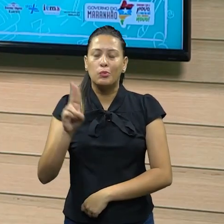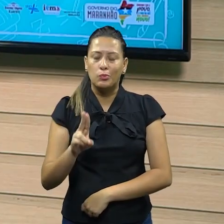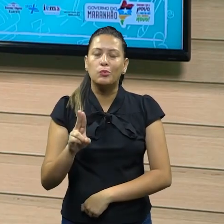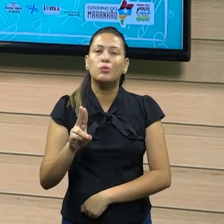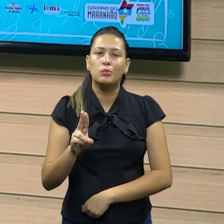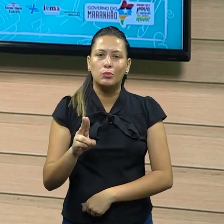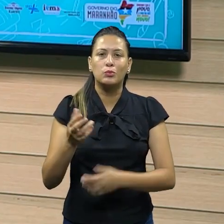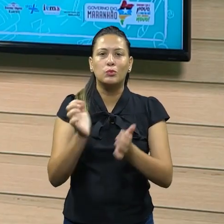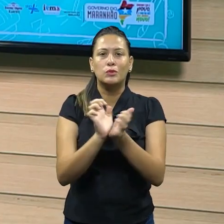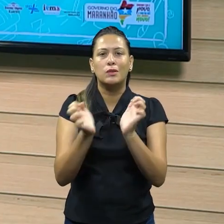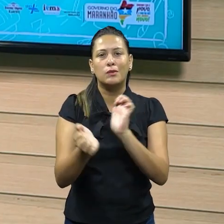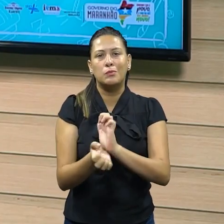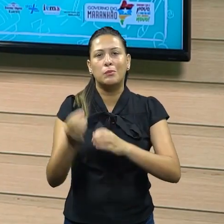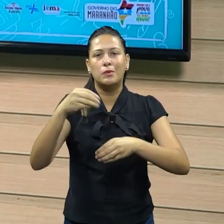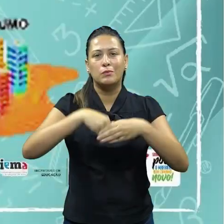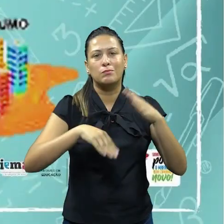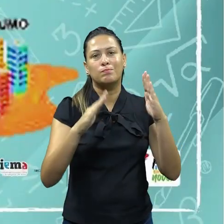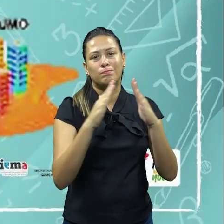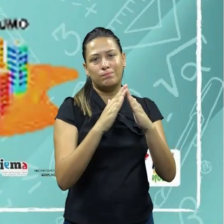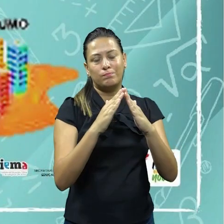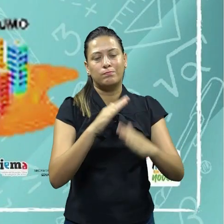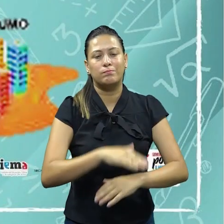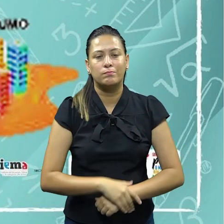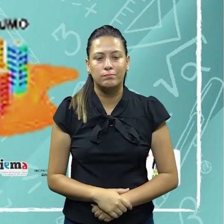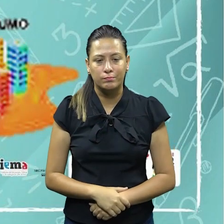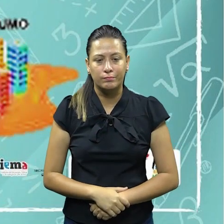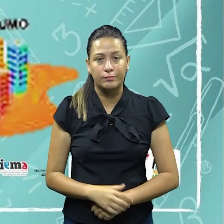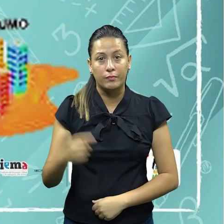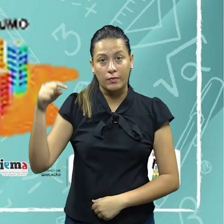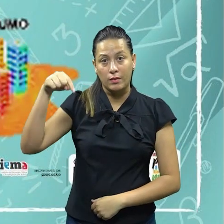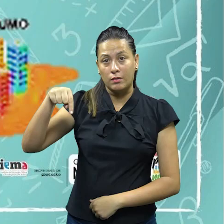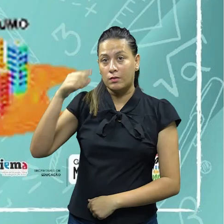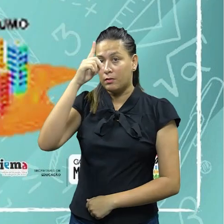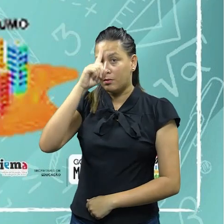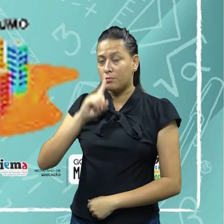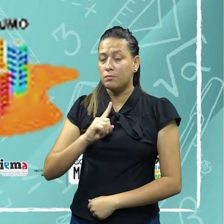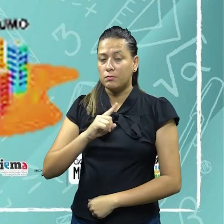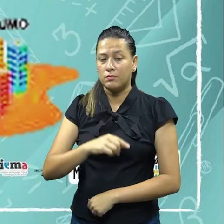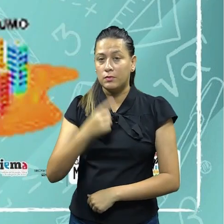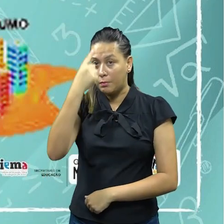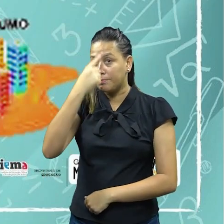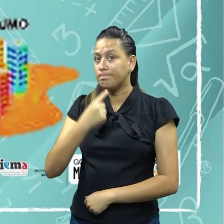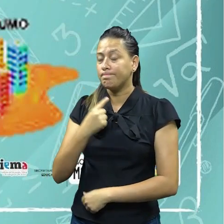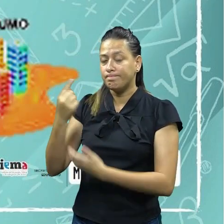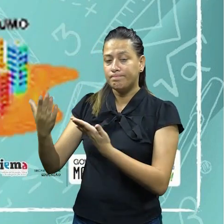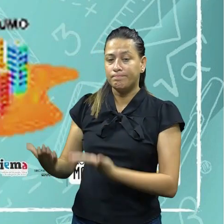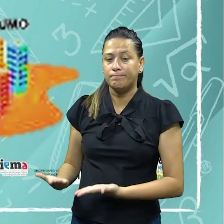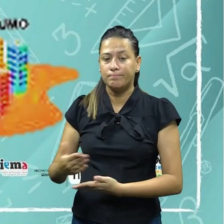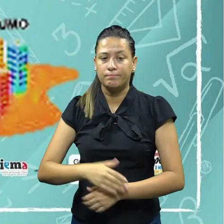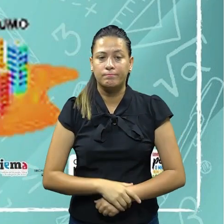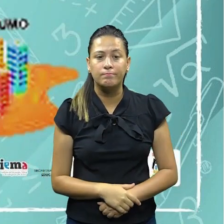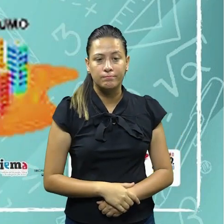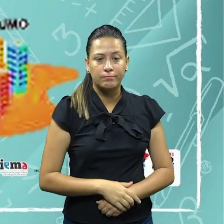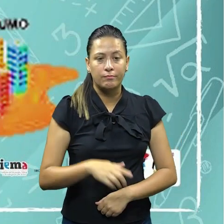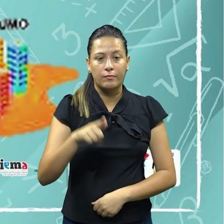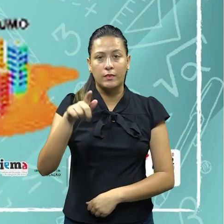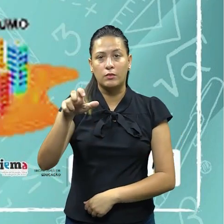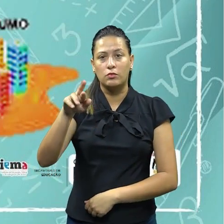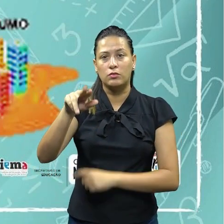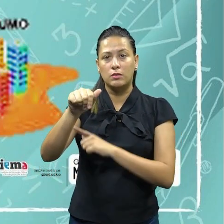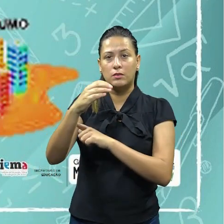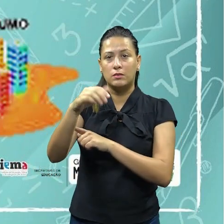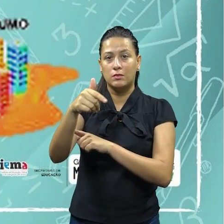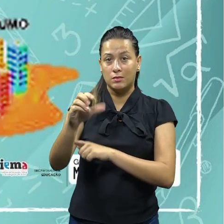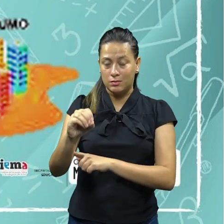gente utiliza em casa. Aqui na imagem nós temos a geração, basicamente o nosso